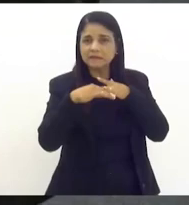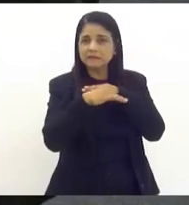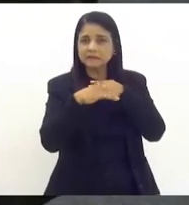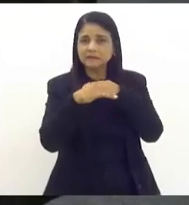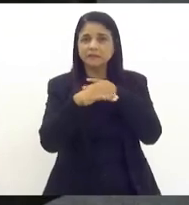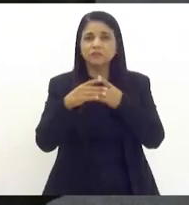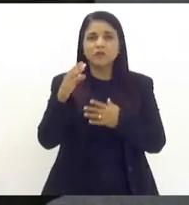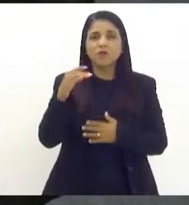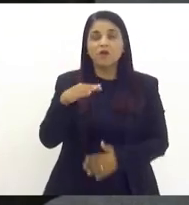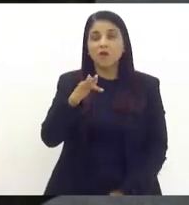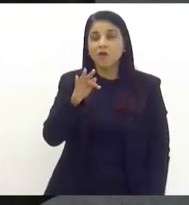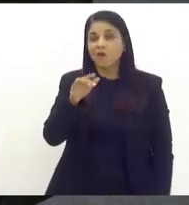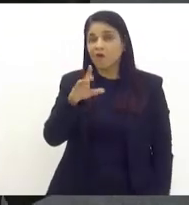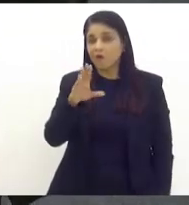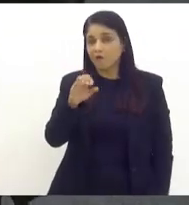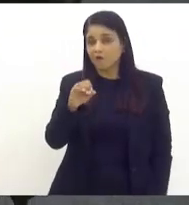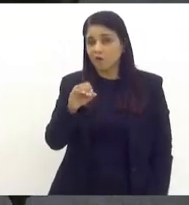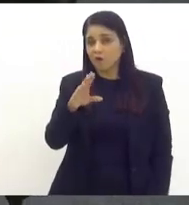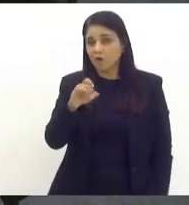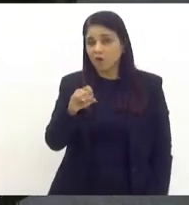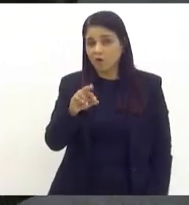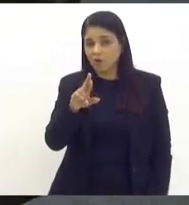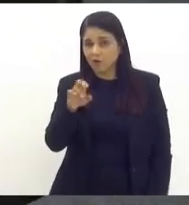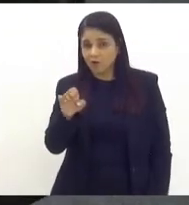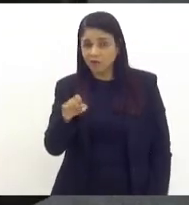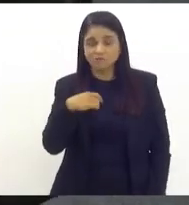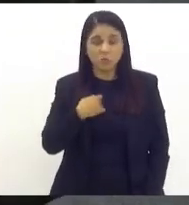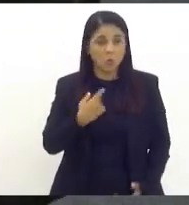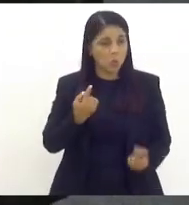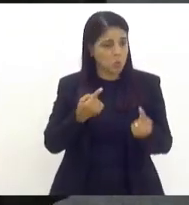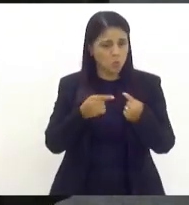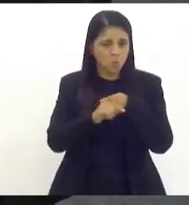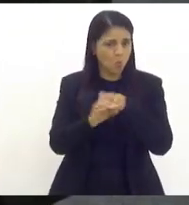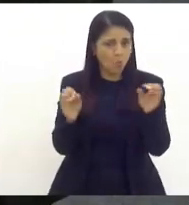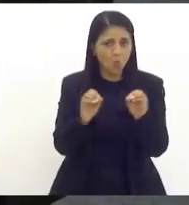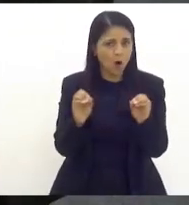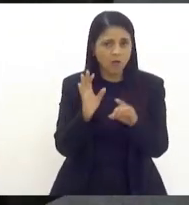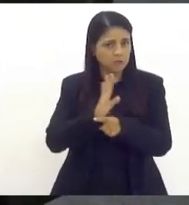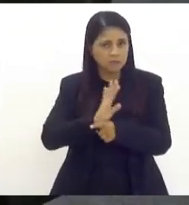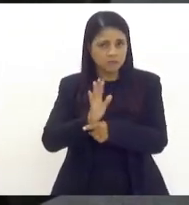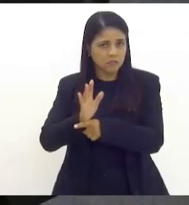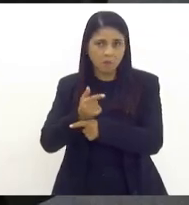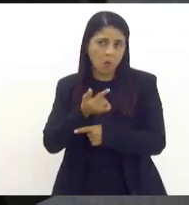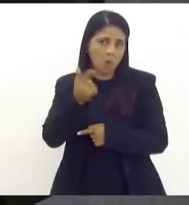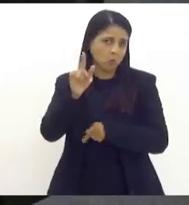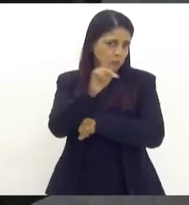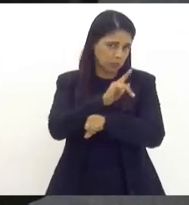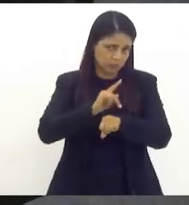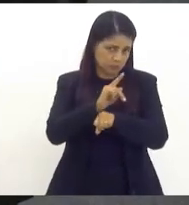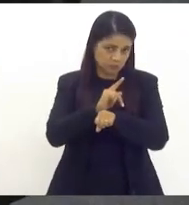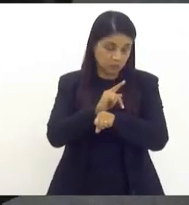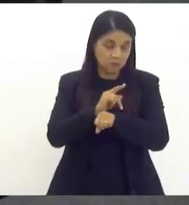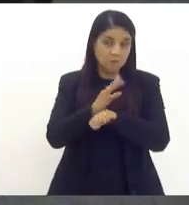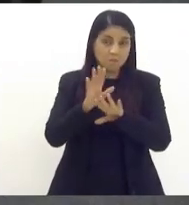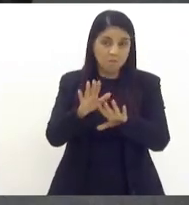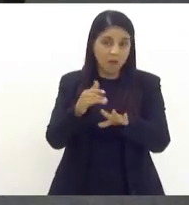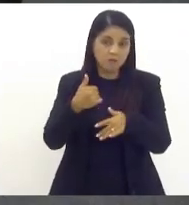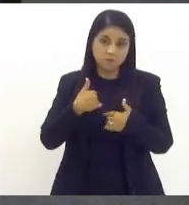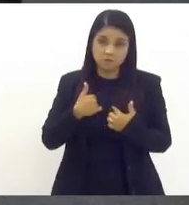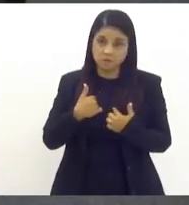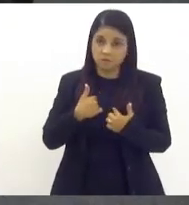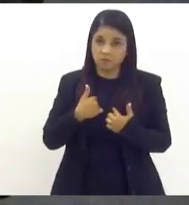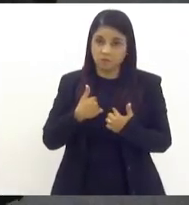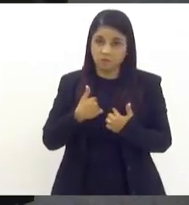nossos folclore Eu não tenho nada contra cinema de outros países agora é o mínimo